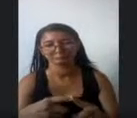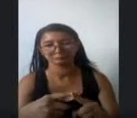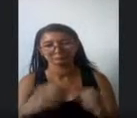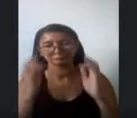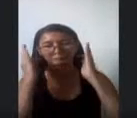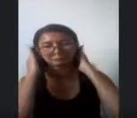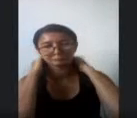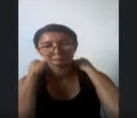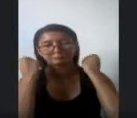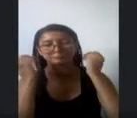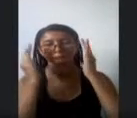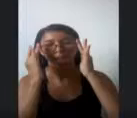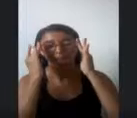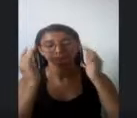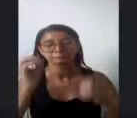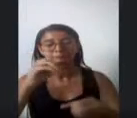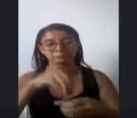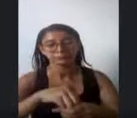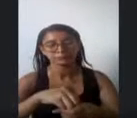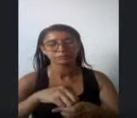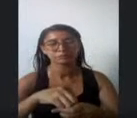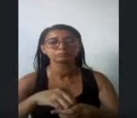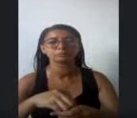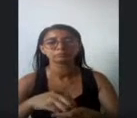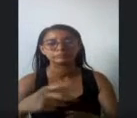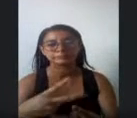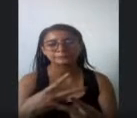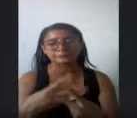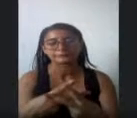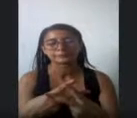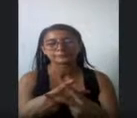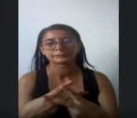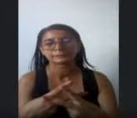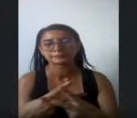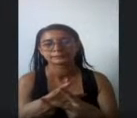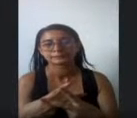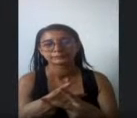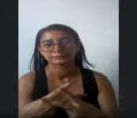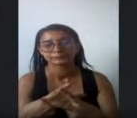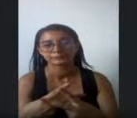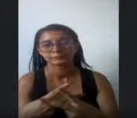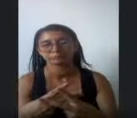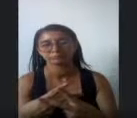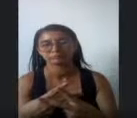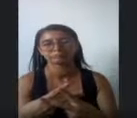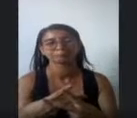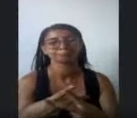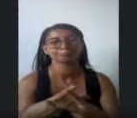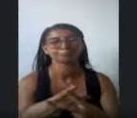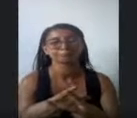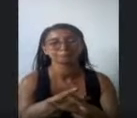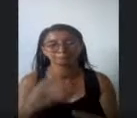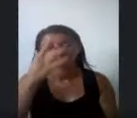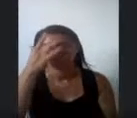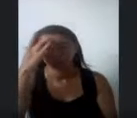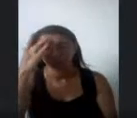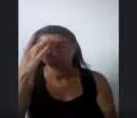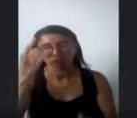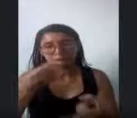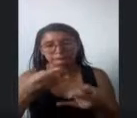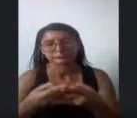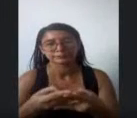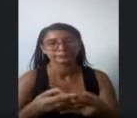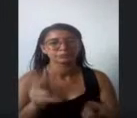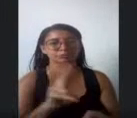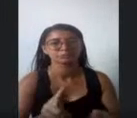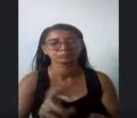nos presídios, ele é elevado, né? O não uso do preservativo é fato. E aí é